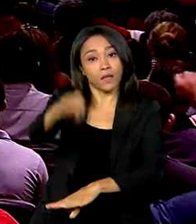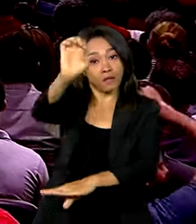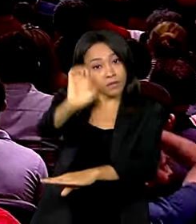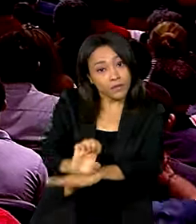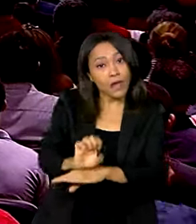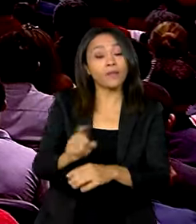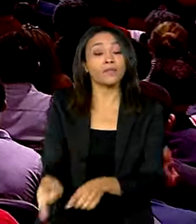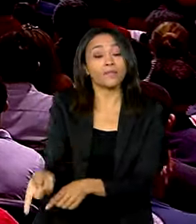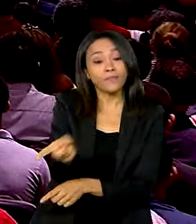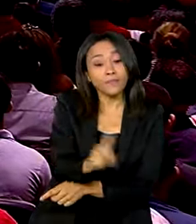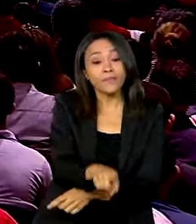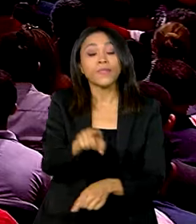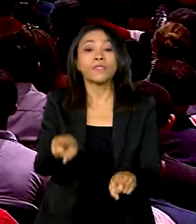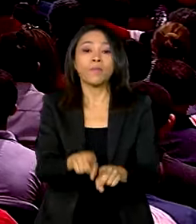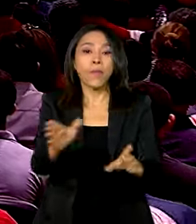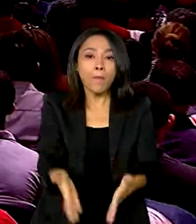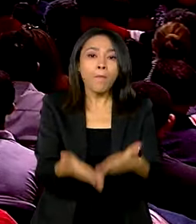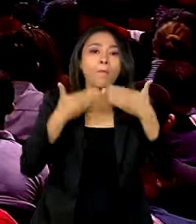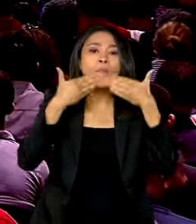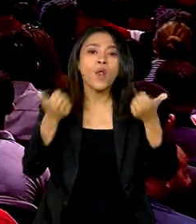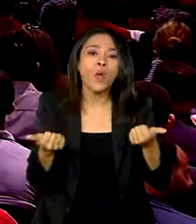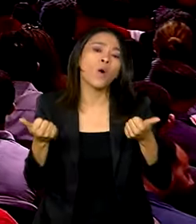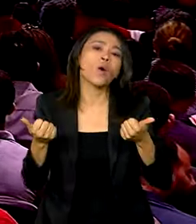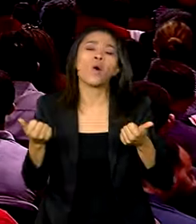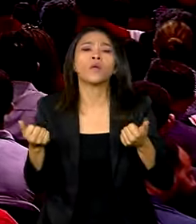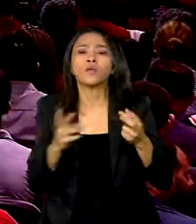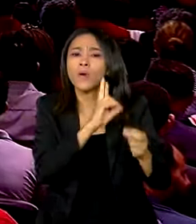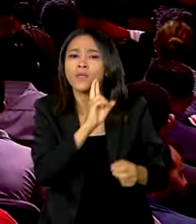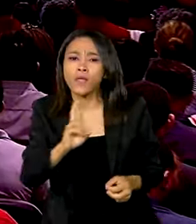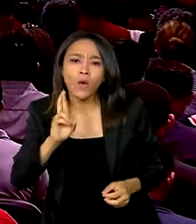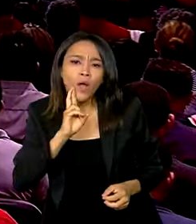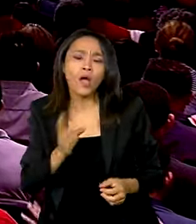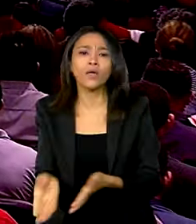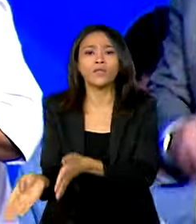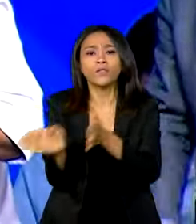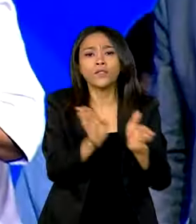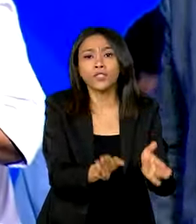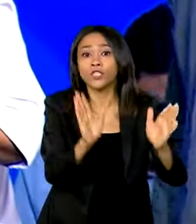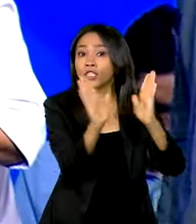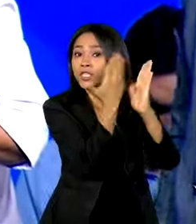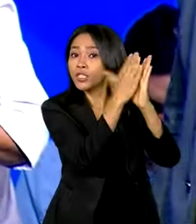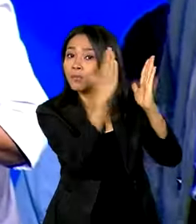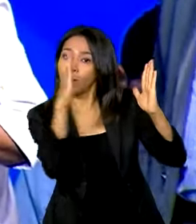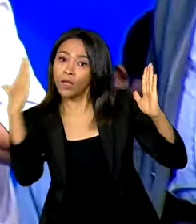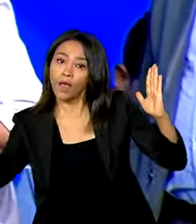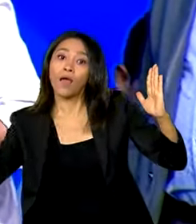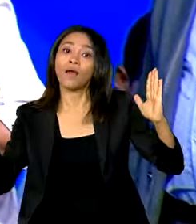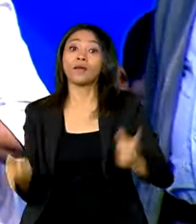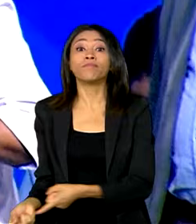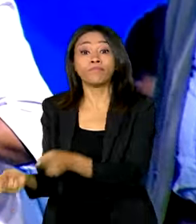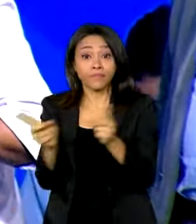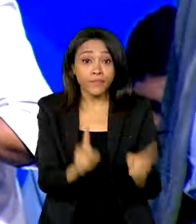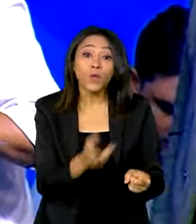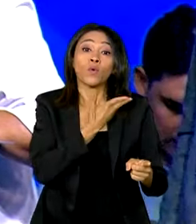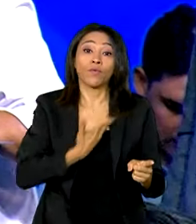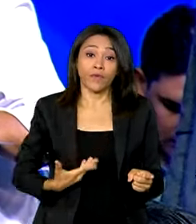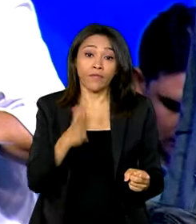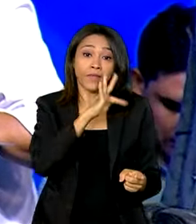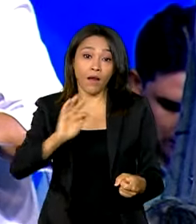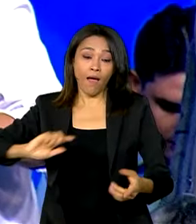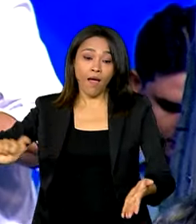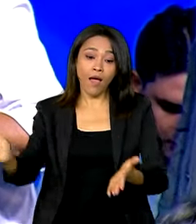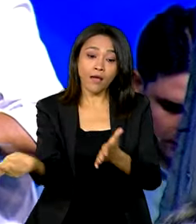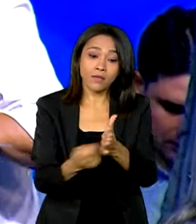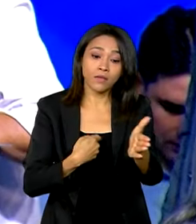e melhorias no restaurante universitário e na biblioteca. O governo federal também assinou a cessão